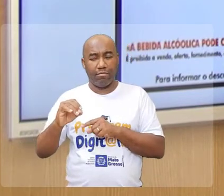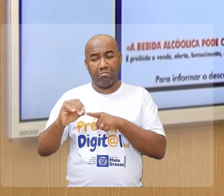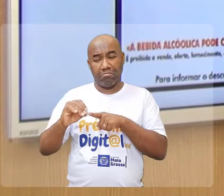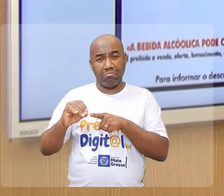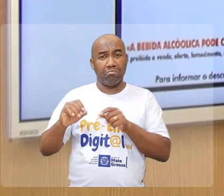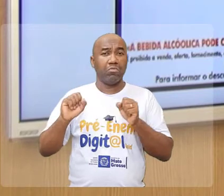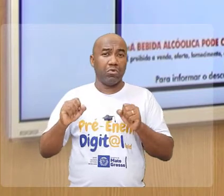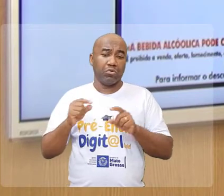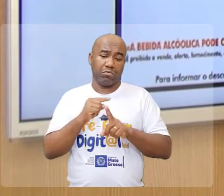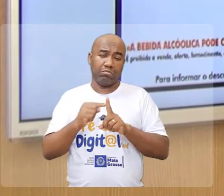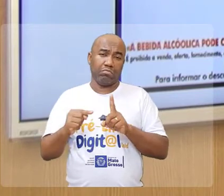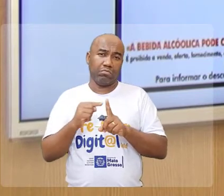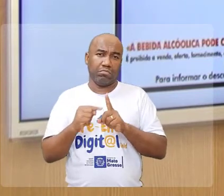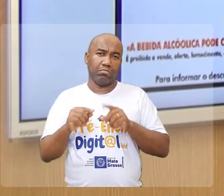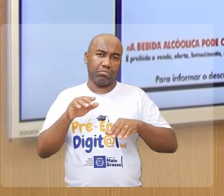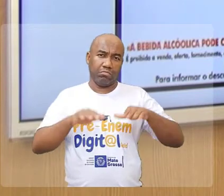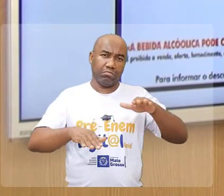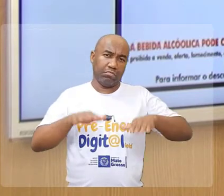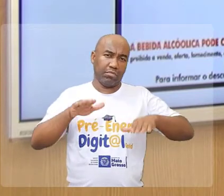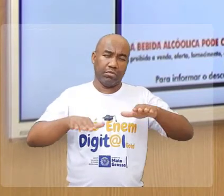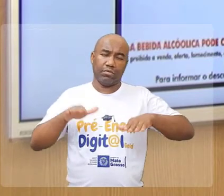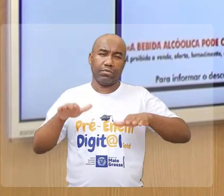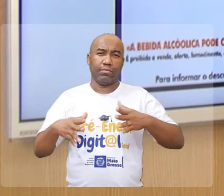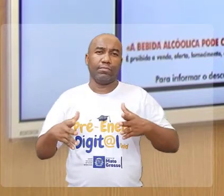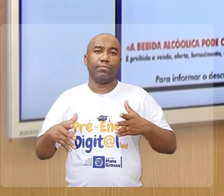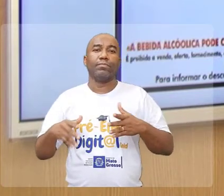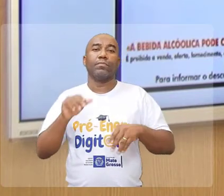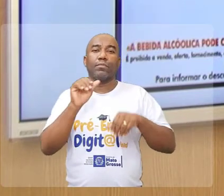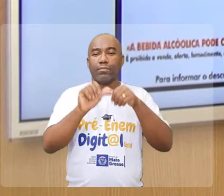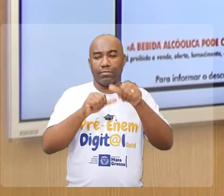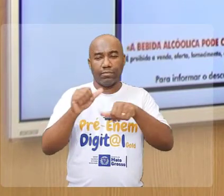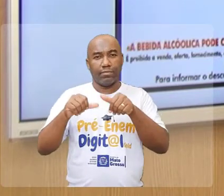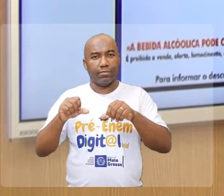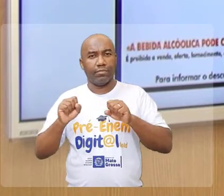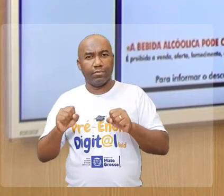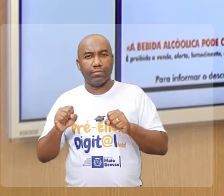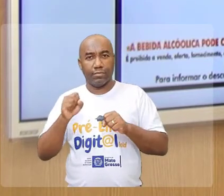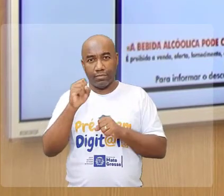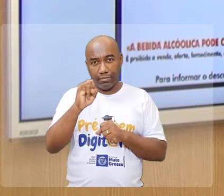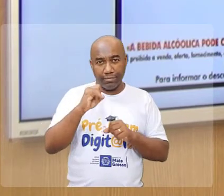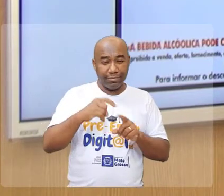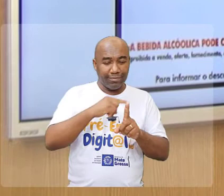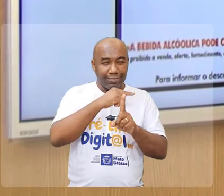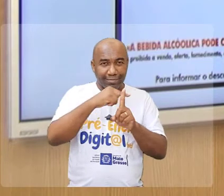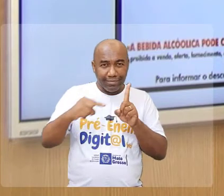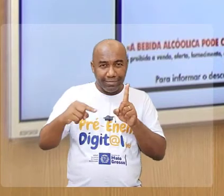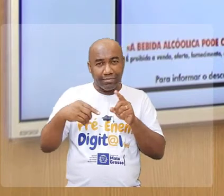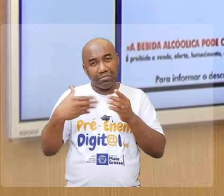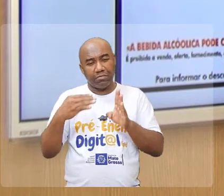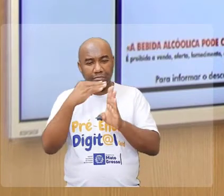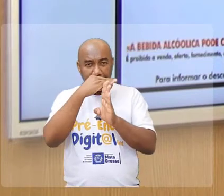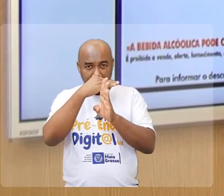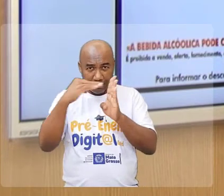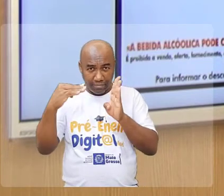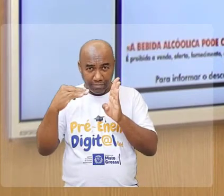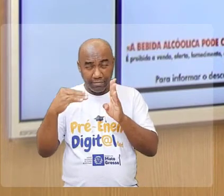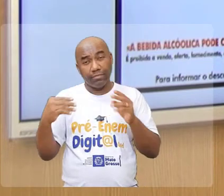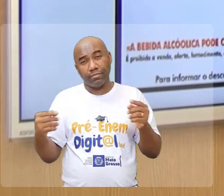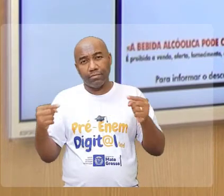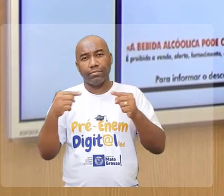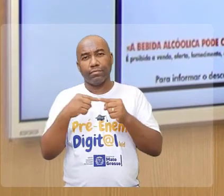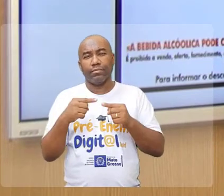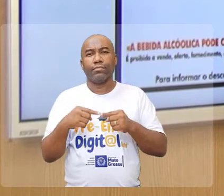pode variar. Se ela tiver o valor de metade, a palavra meio tiver o valor de